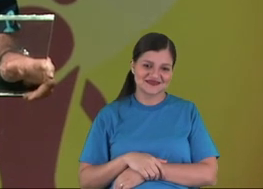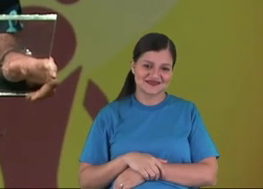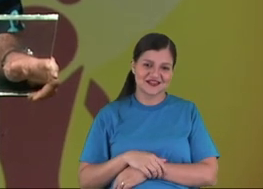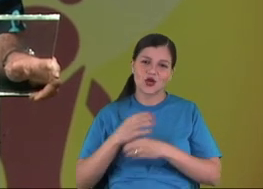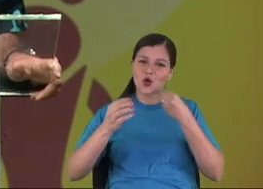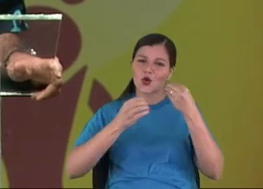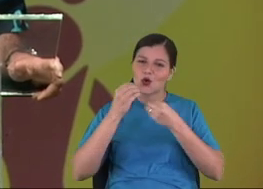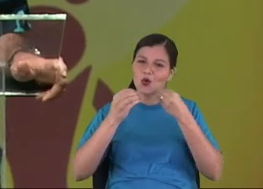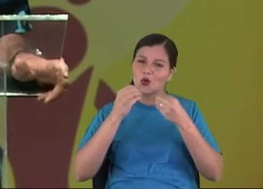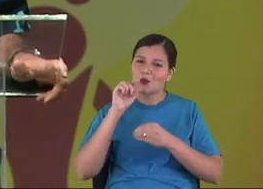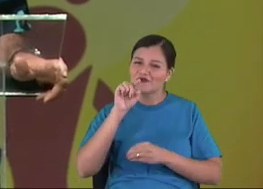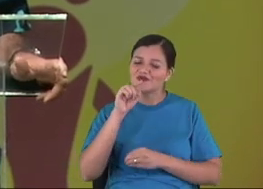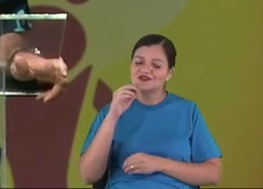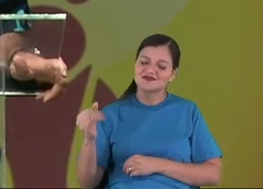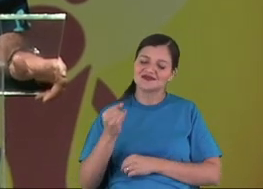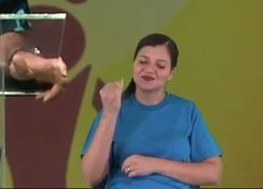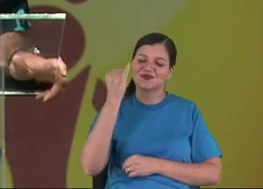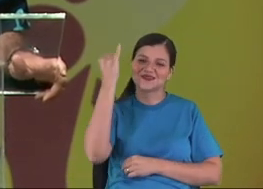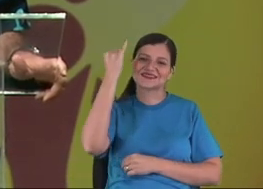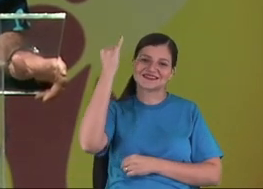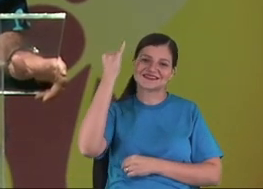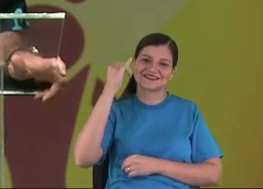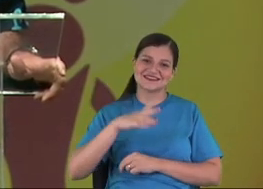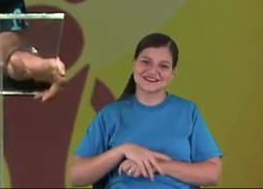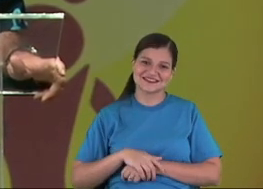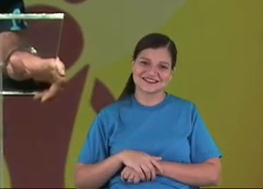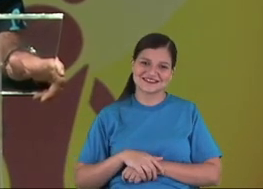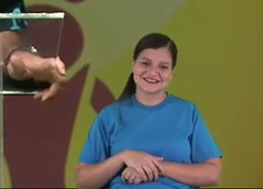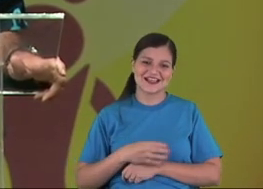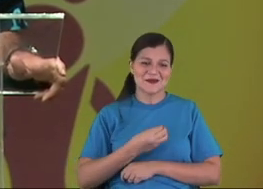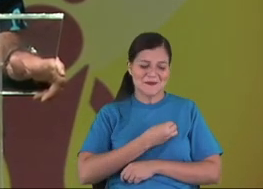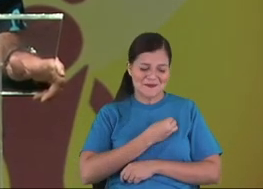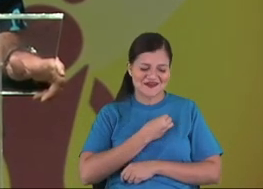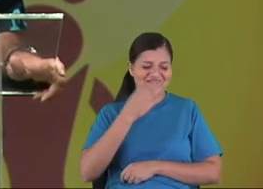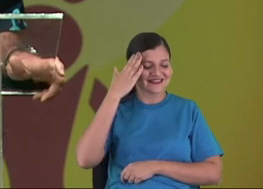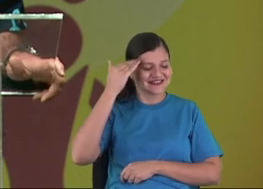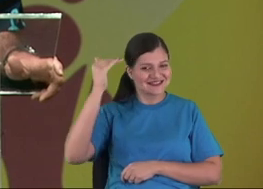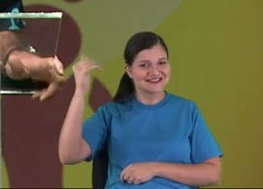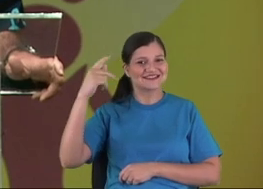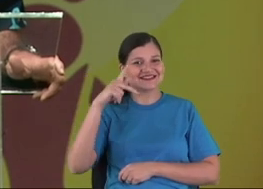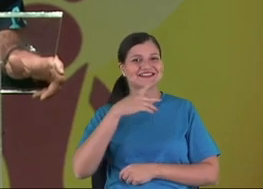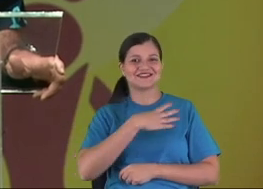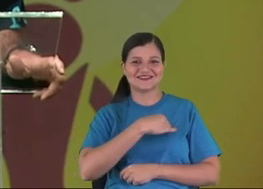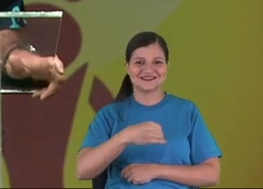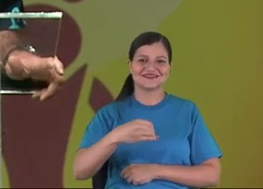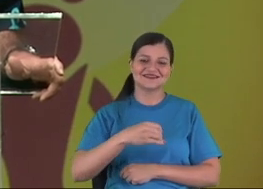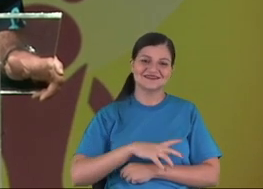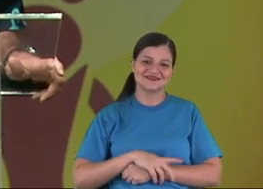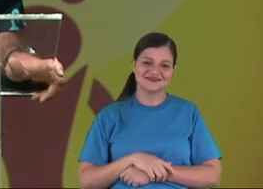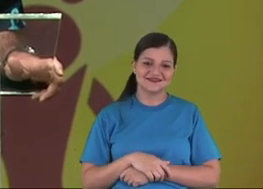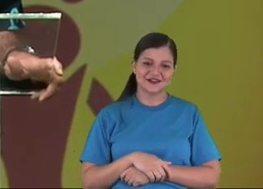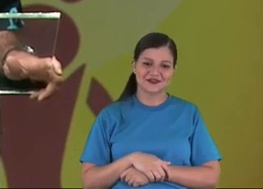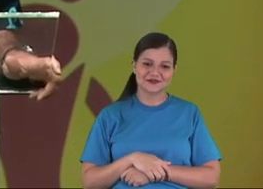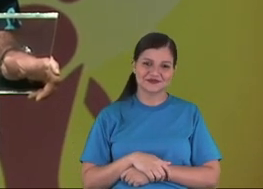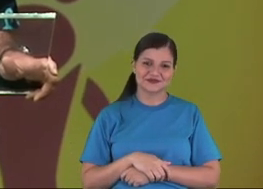Como você é fundamental à vida e sucesso dos seus filhos.